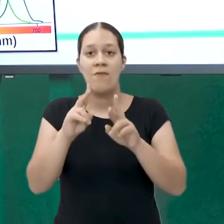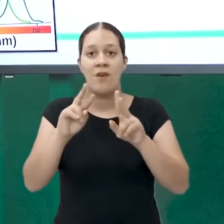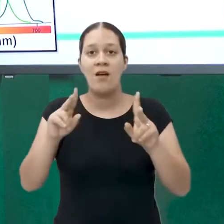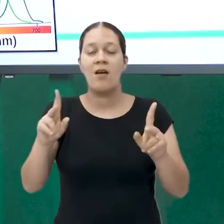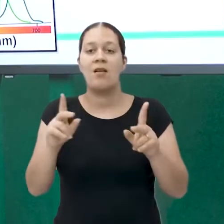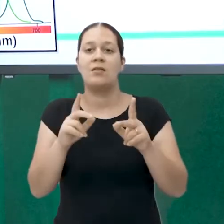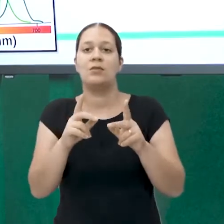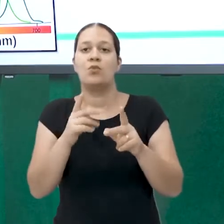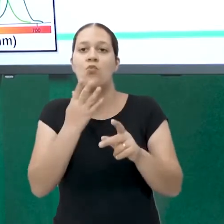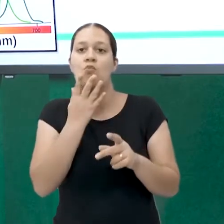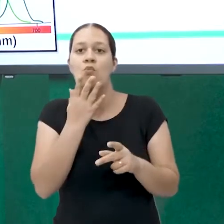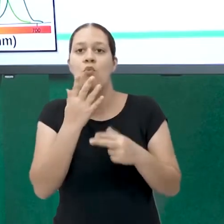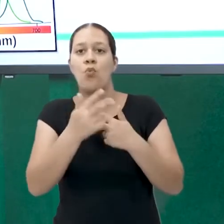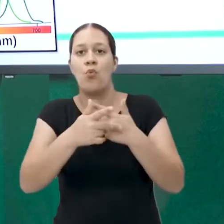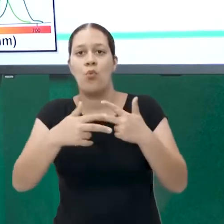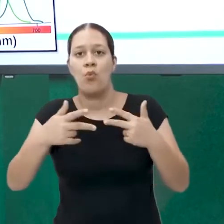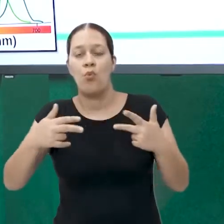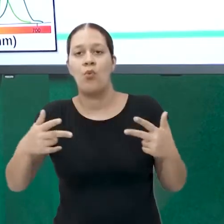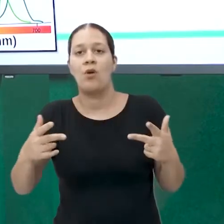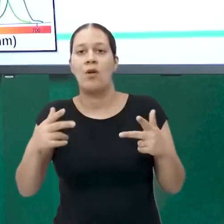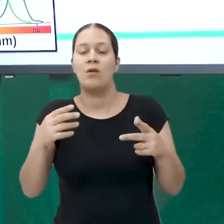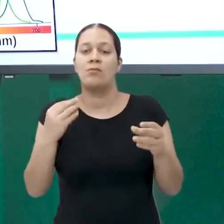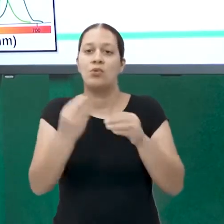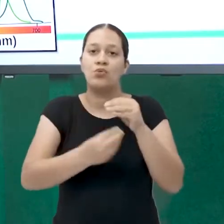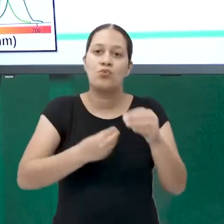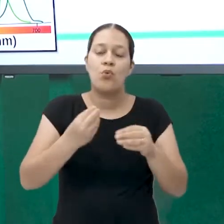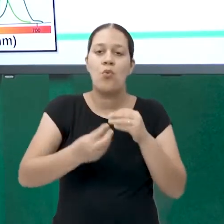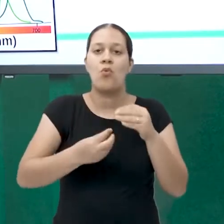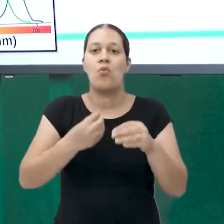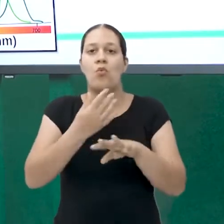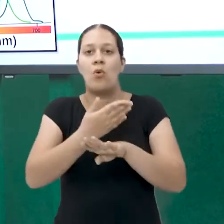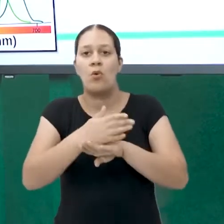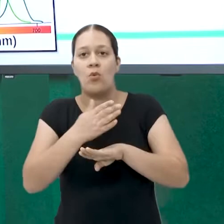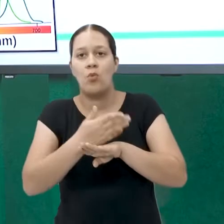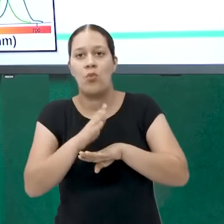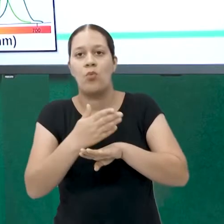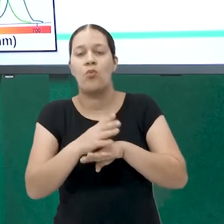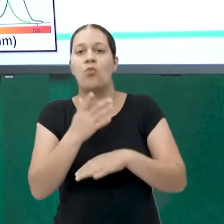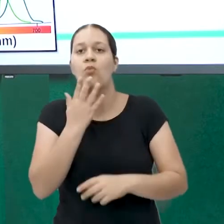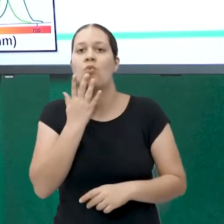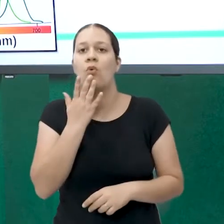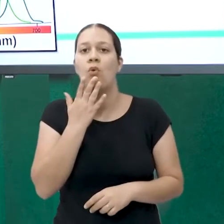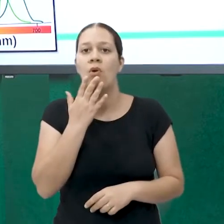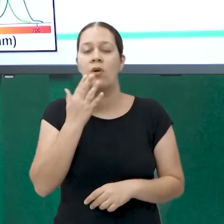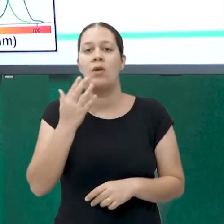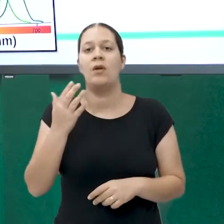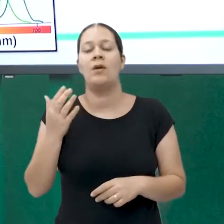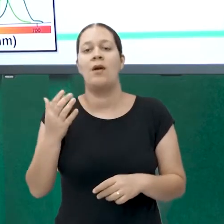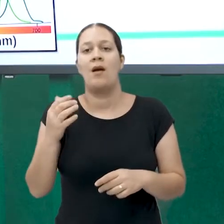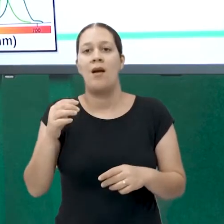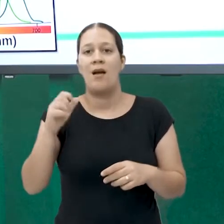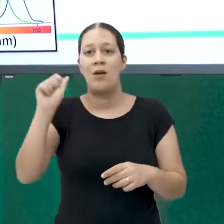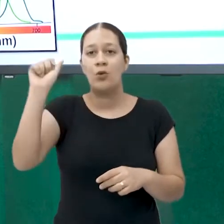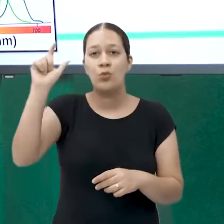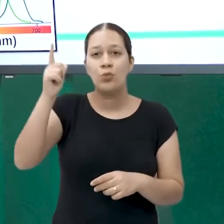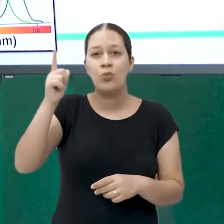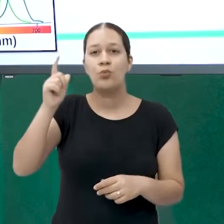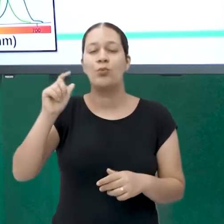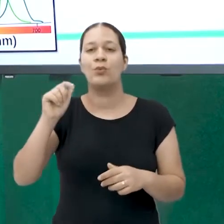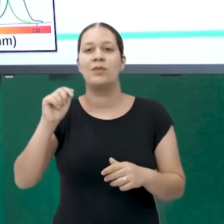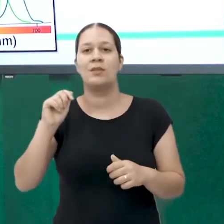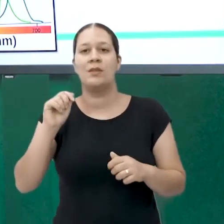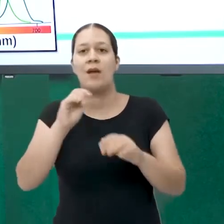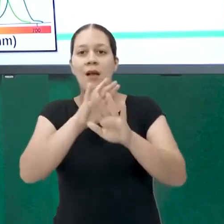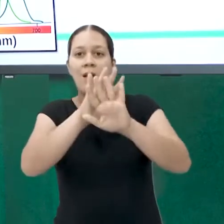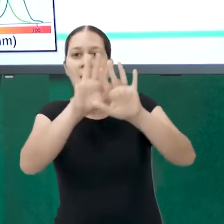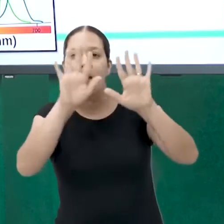aqui entre o violeta e o vermelho. Quando você junta tudo, você tem a luz branca, que essa luz está clareando essa imagem belíssima que vocês estão vendo aqui, e a